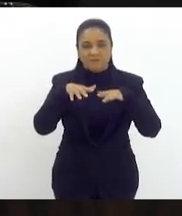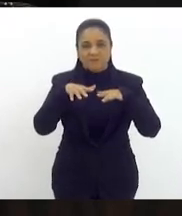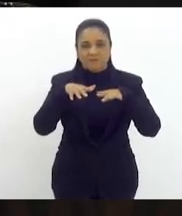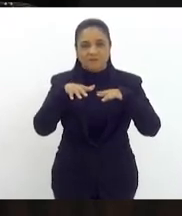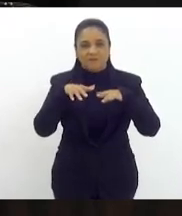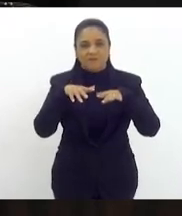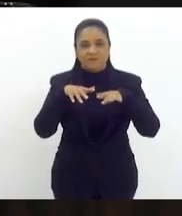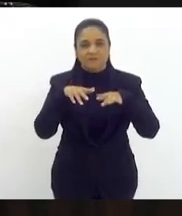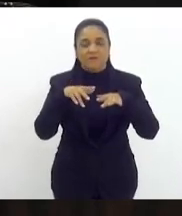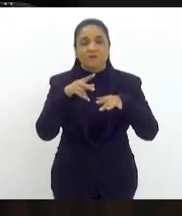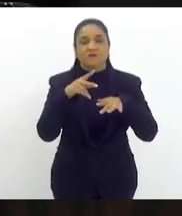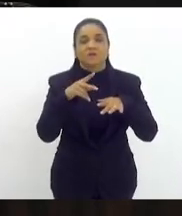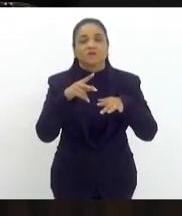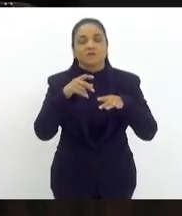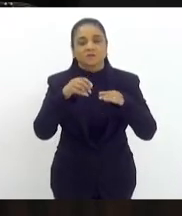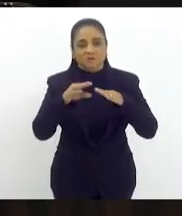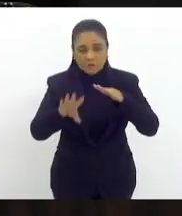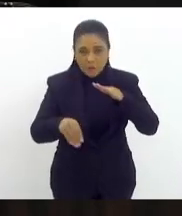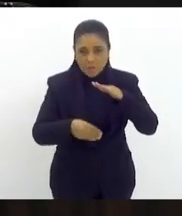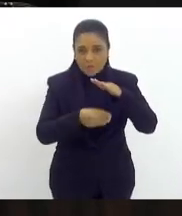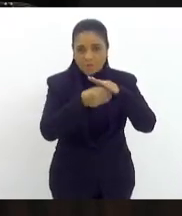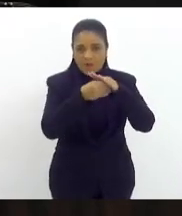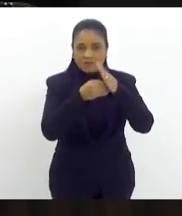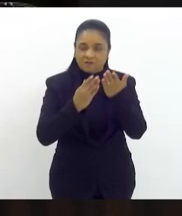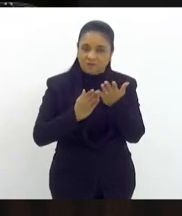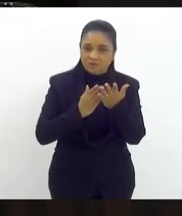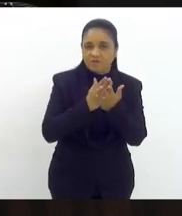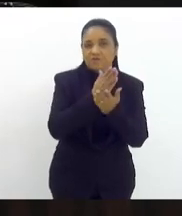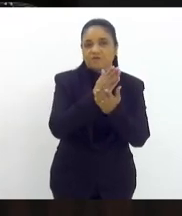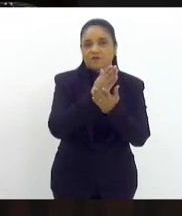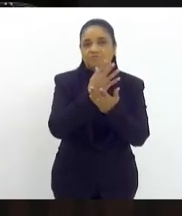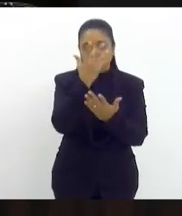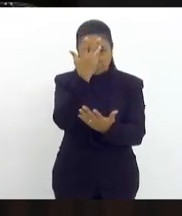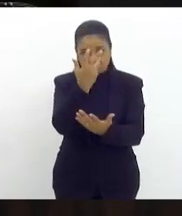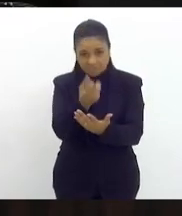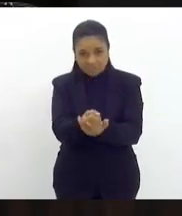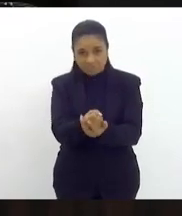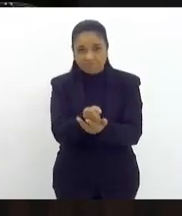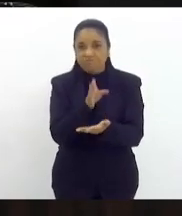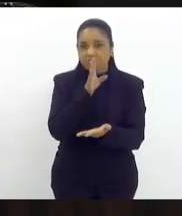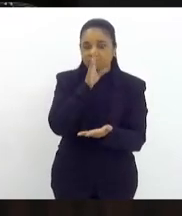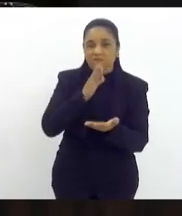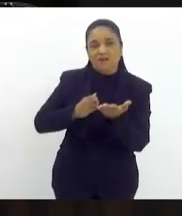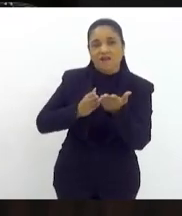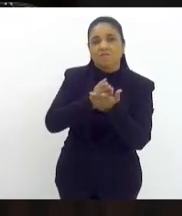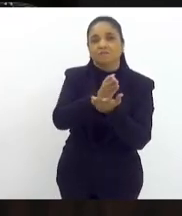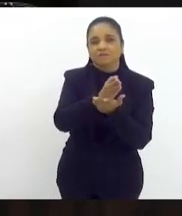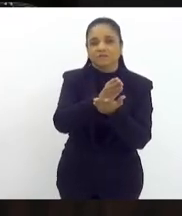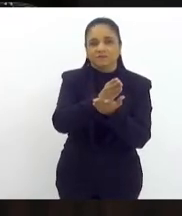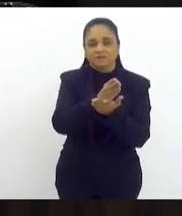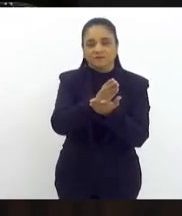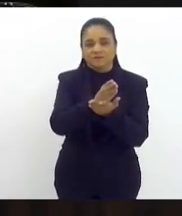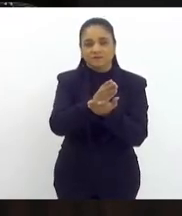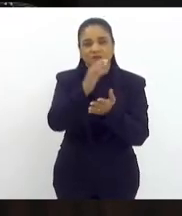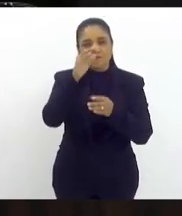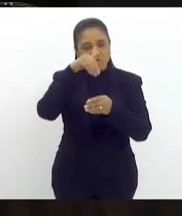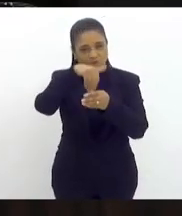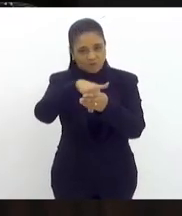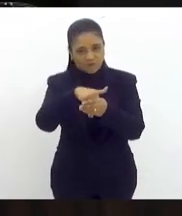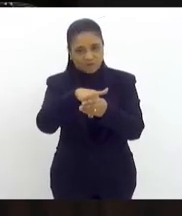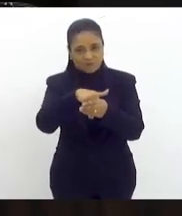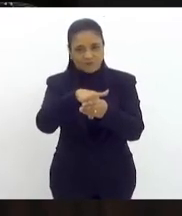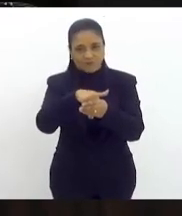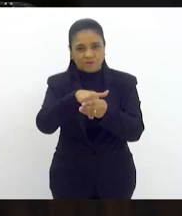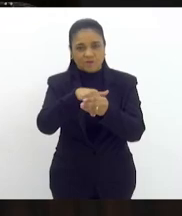com os pareceres favoráveis. Senhores que aprovam, permanecem como estão, aprovados. Em votação,